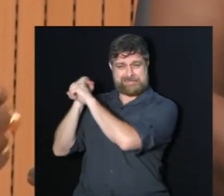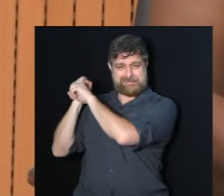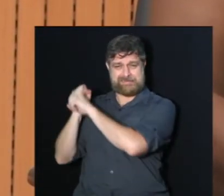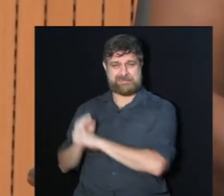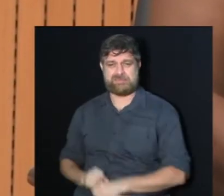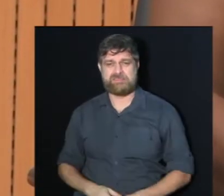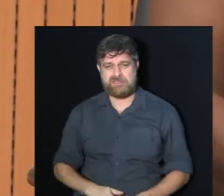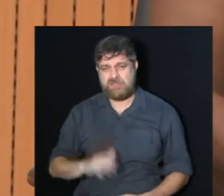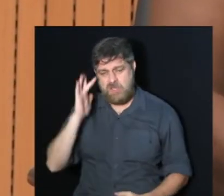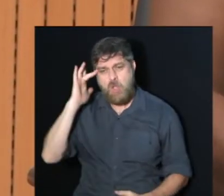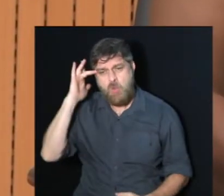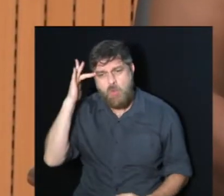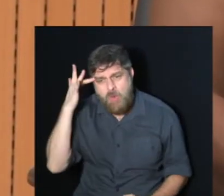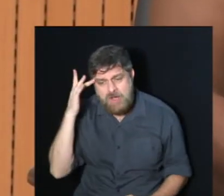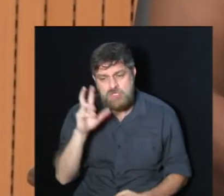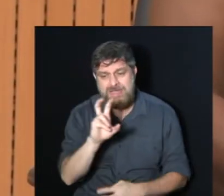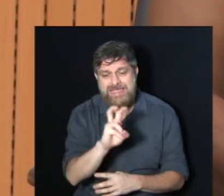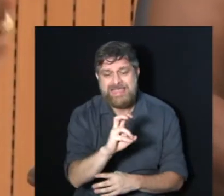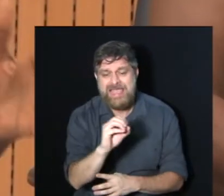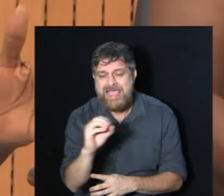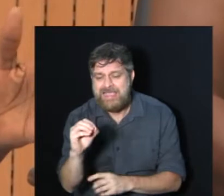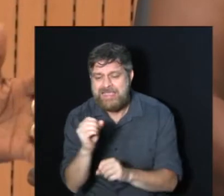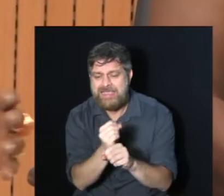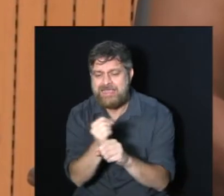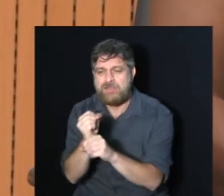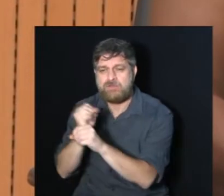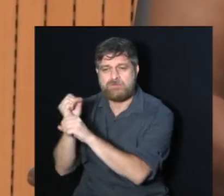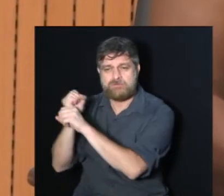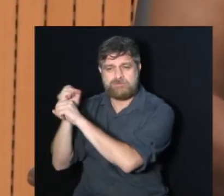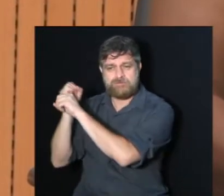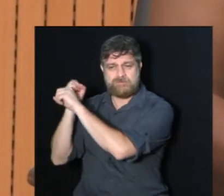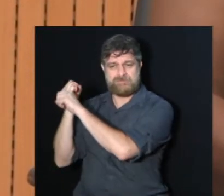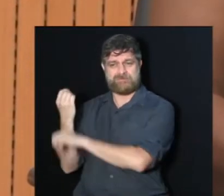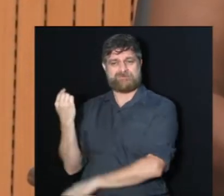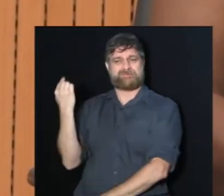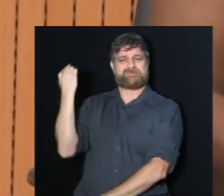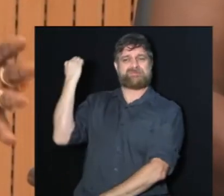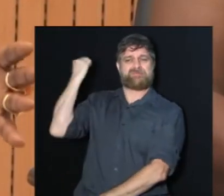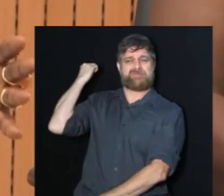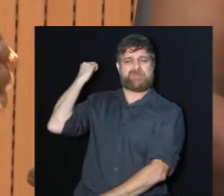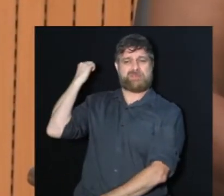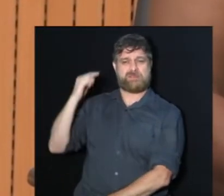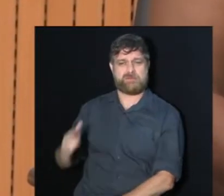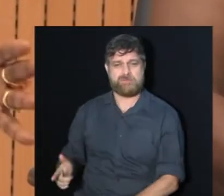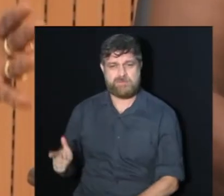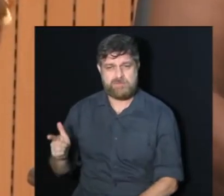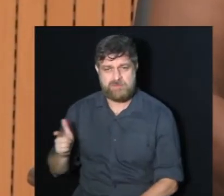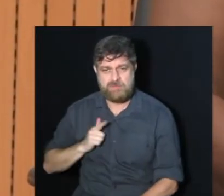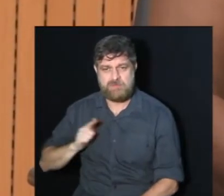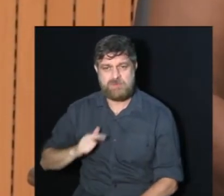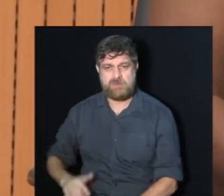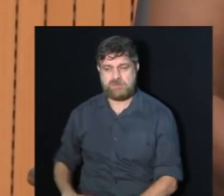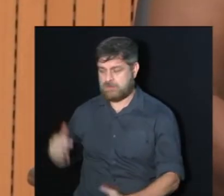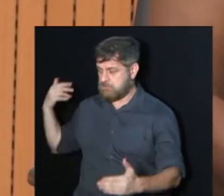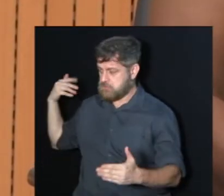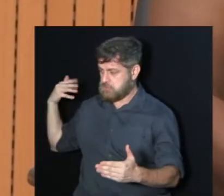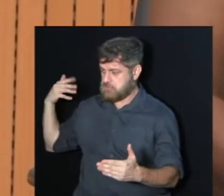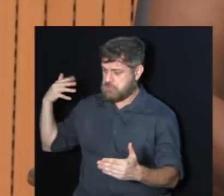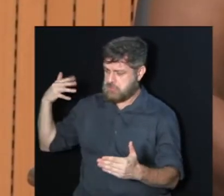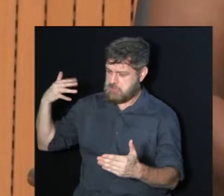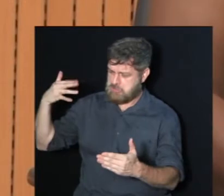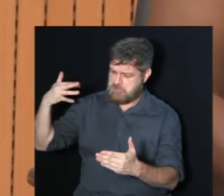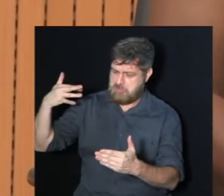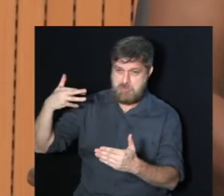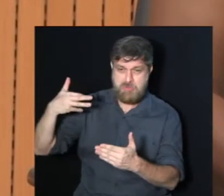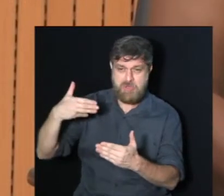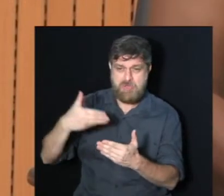500 anos atrás. As nossas mais velhas, vindo de Bate-Folha até a Poafonjá,